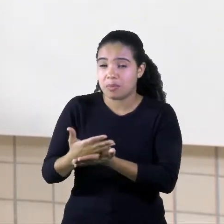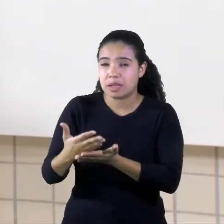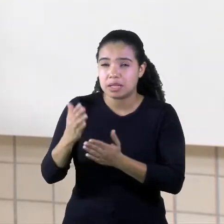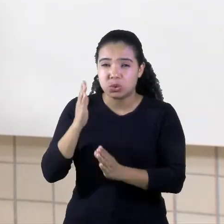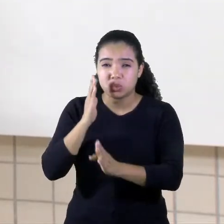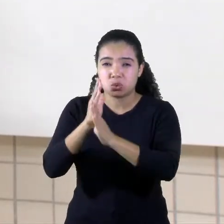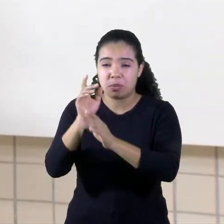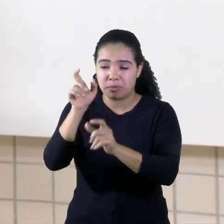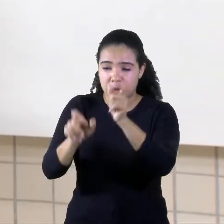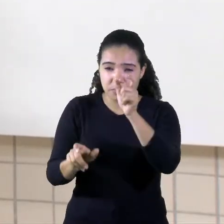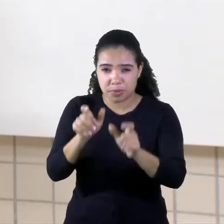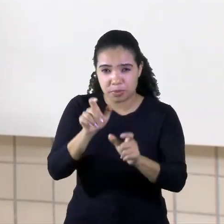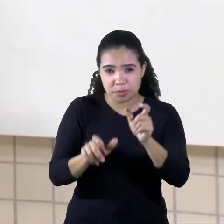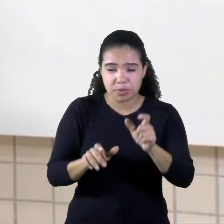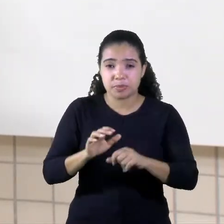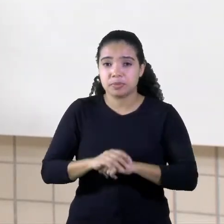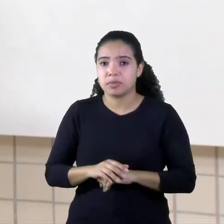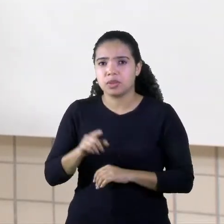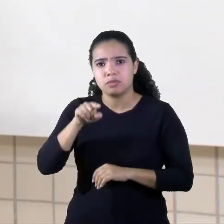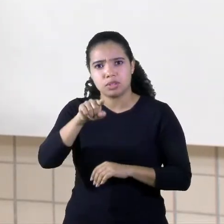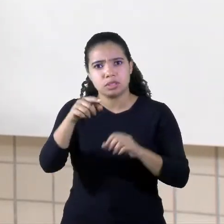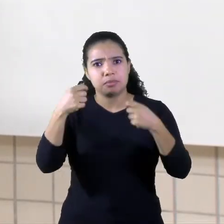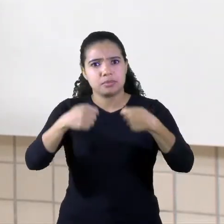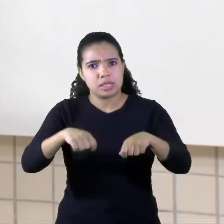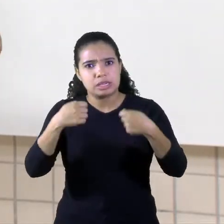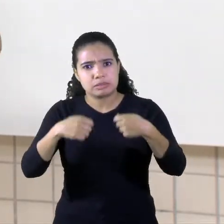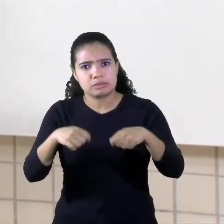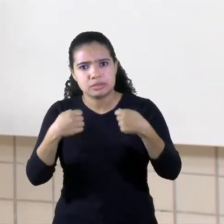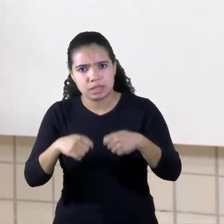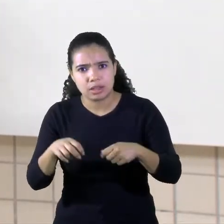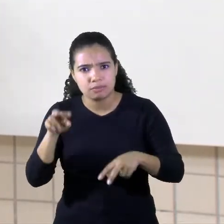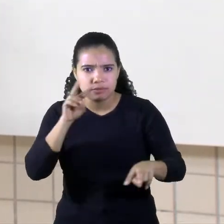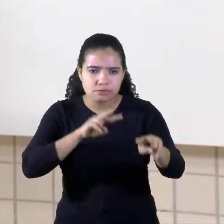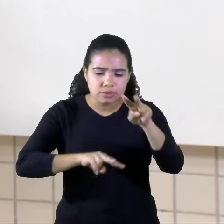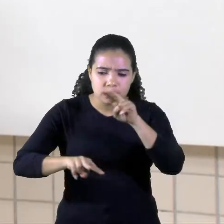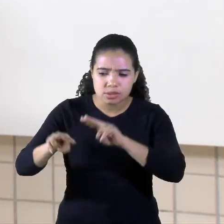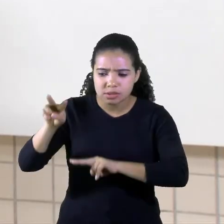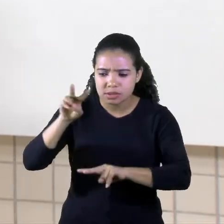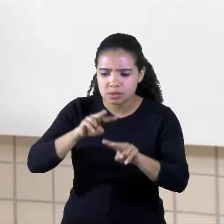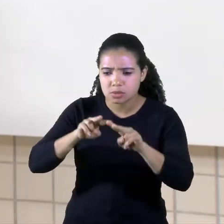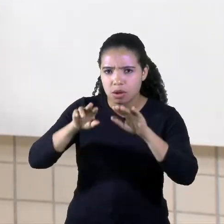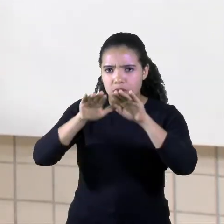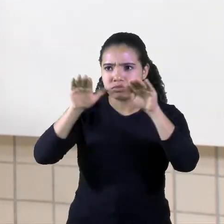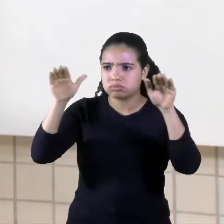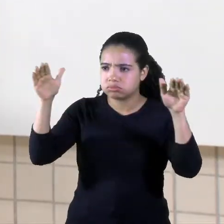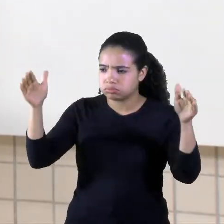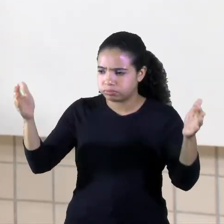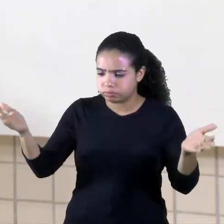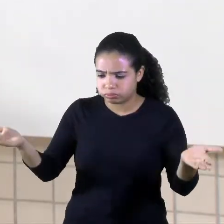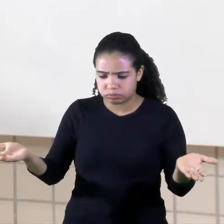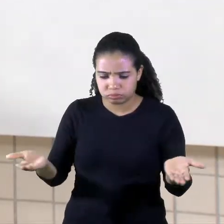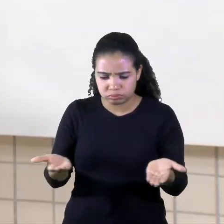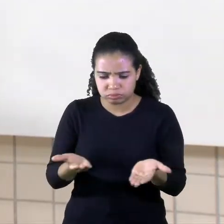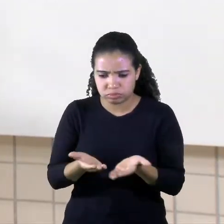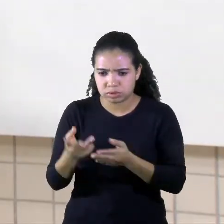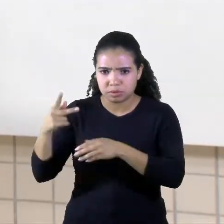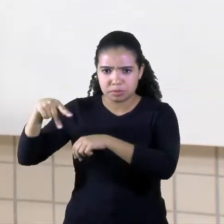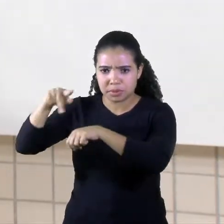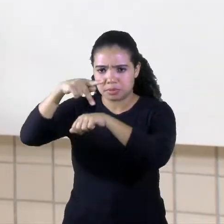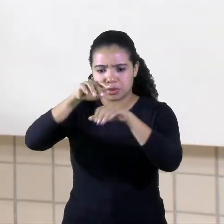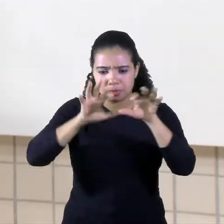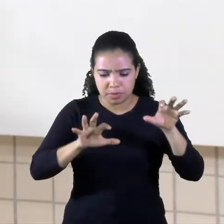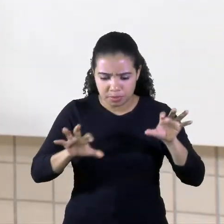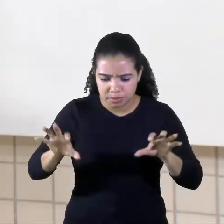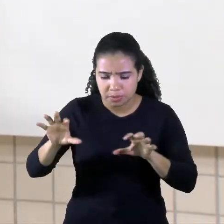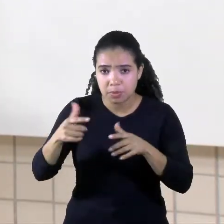alguns personagens. Você precisa visualizar o mapa mundi para você entender que essa segunda